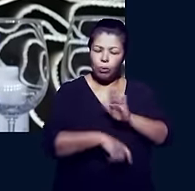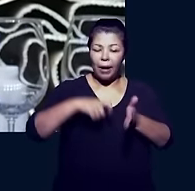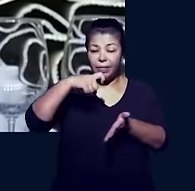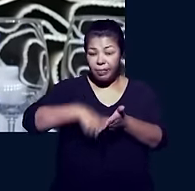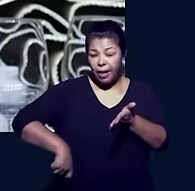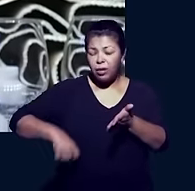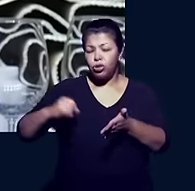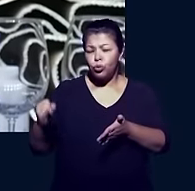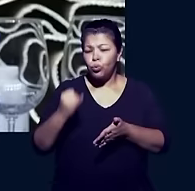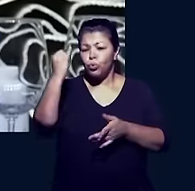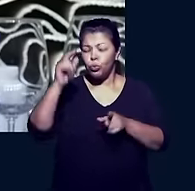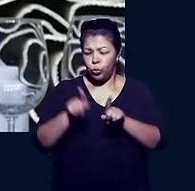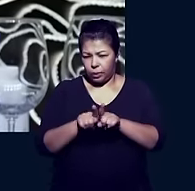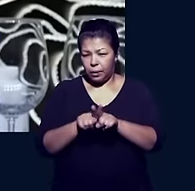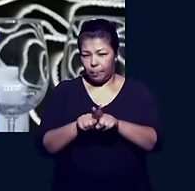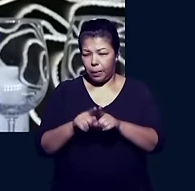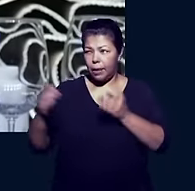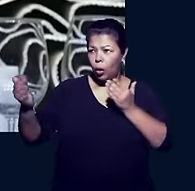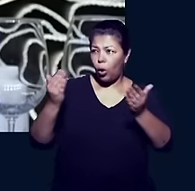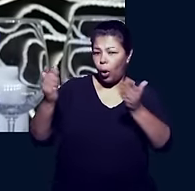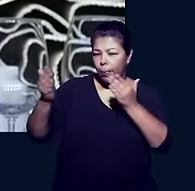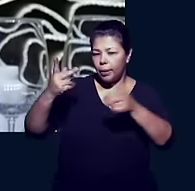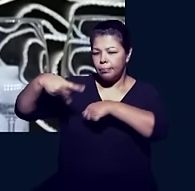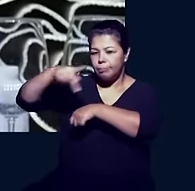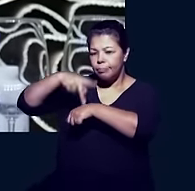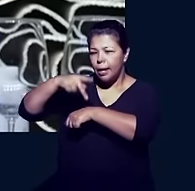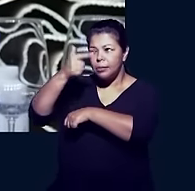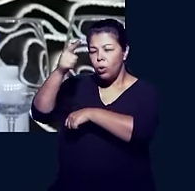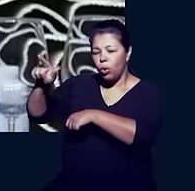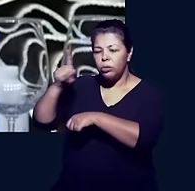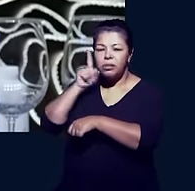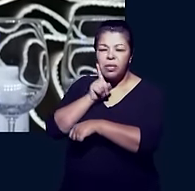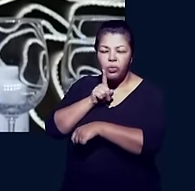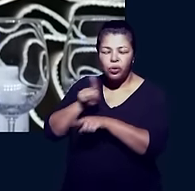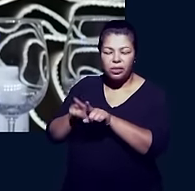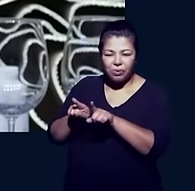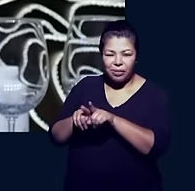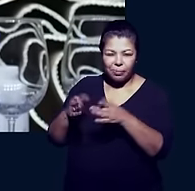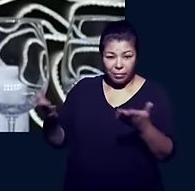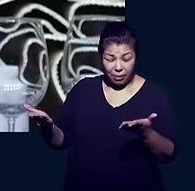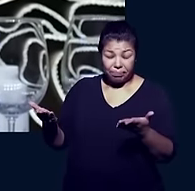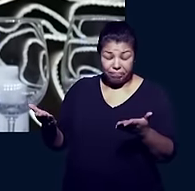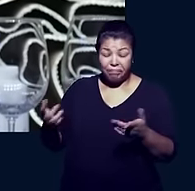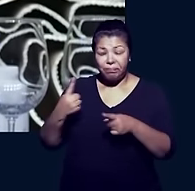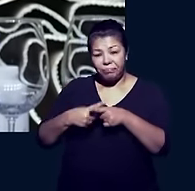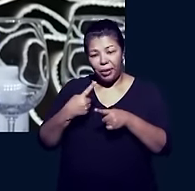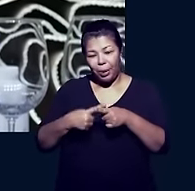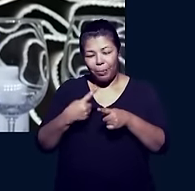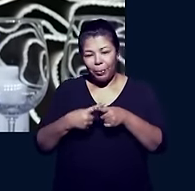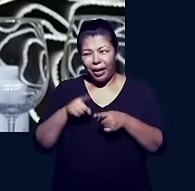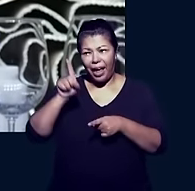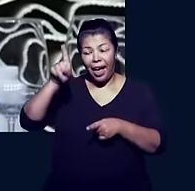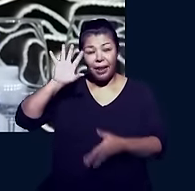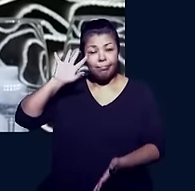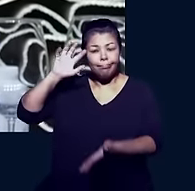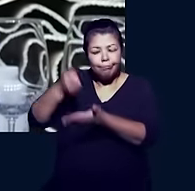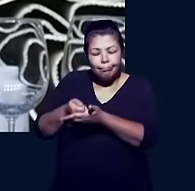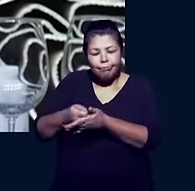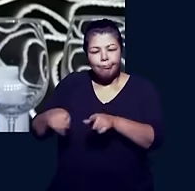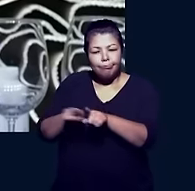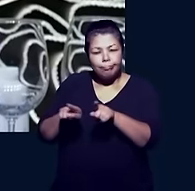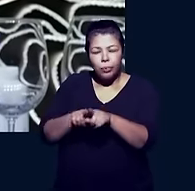importante do mundo é o americano ele imprime a moeda reserva do mundo e ele define a taxa de juros que é essencialmente a taxa livre de